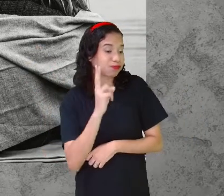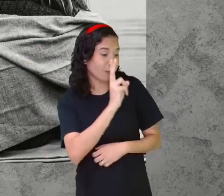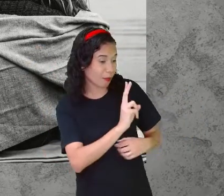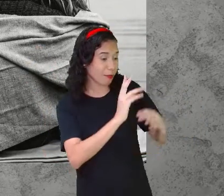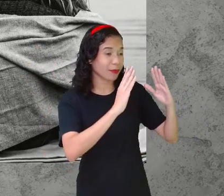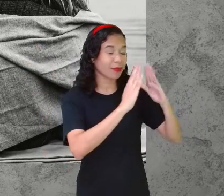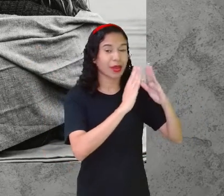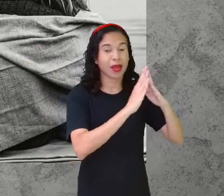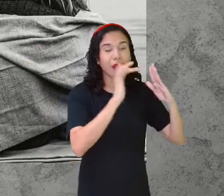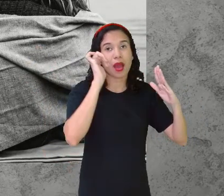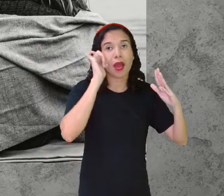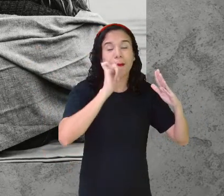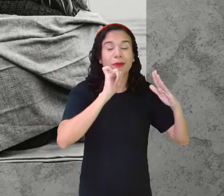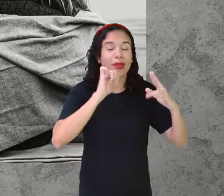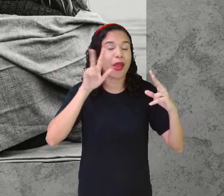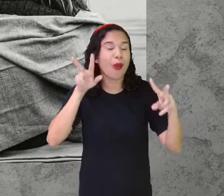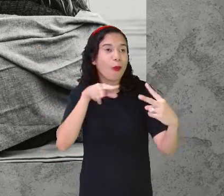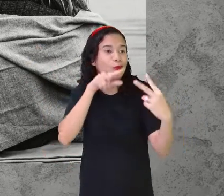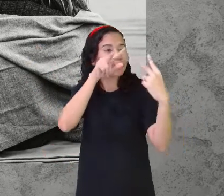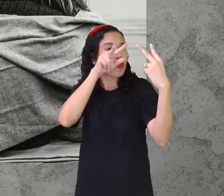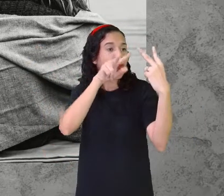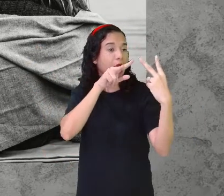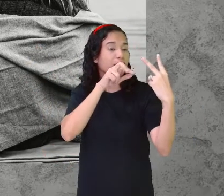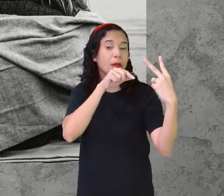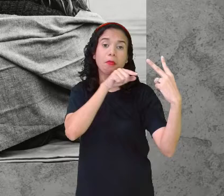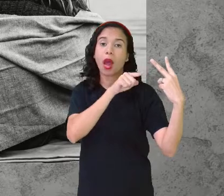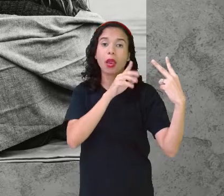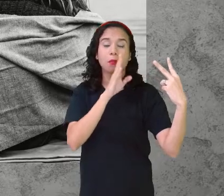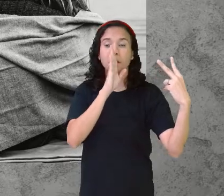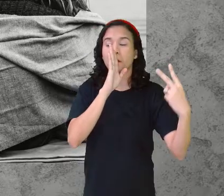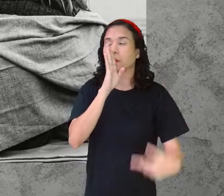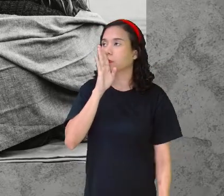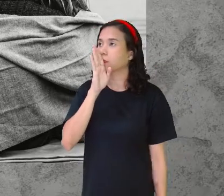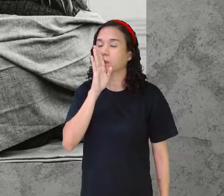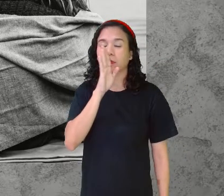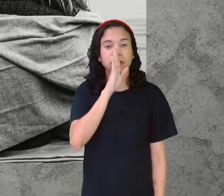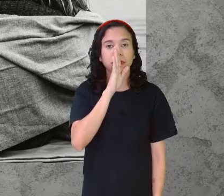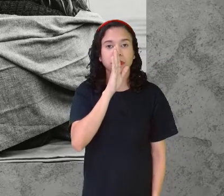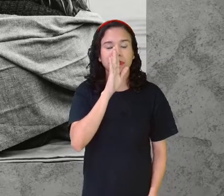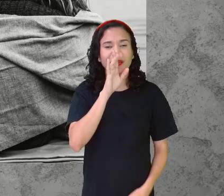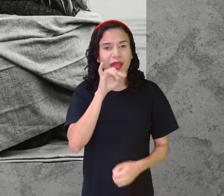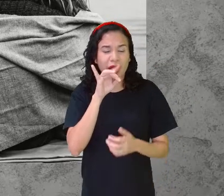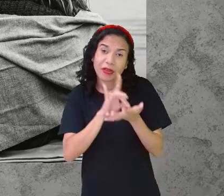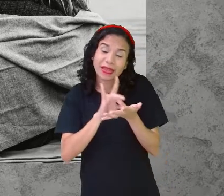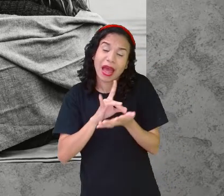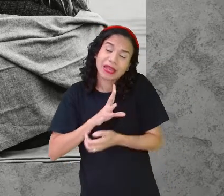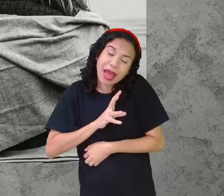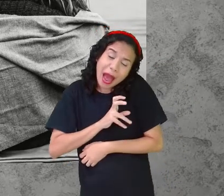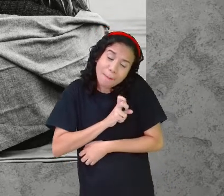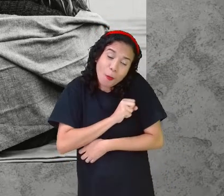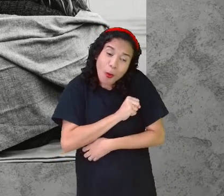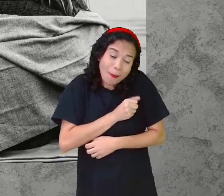Alicia olhava para Jordã, que não falava uma só palavra. Era verdade que ele amava